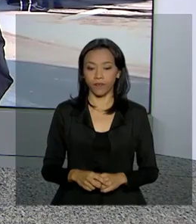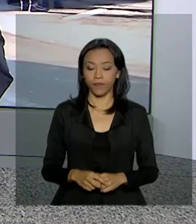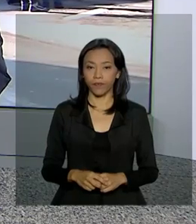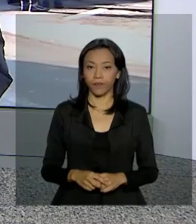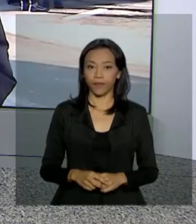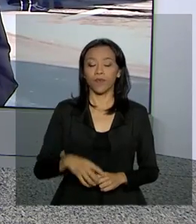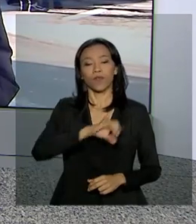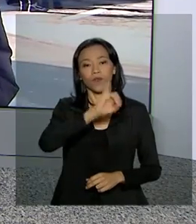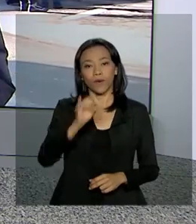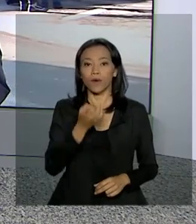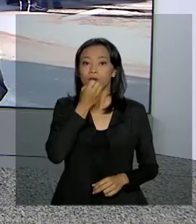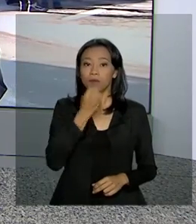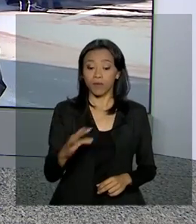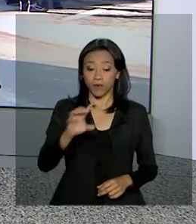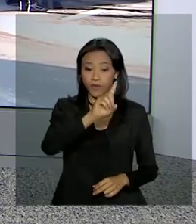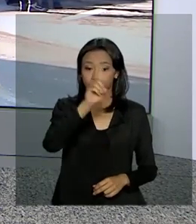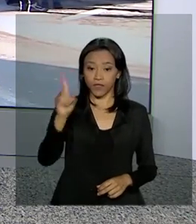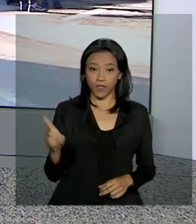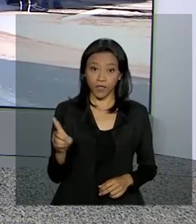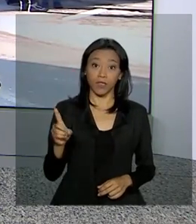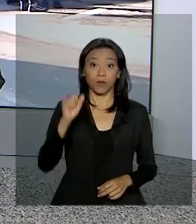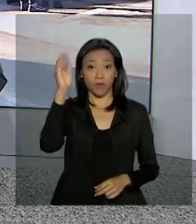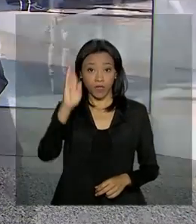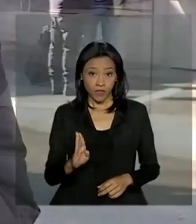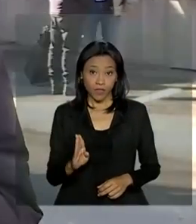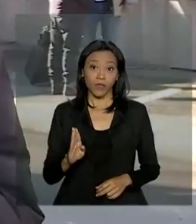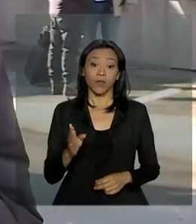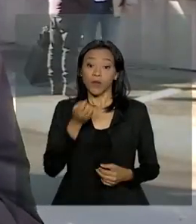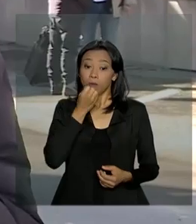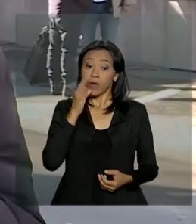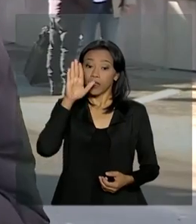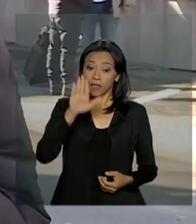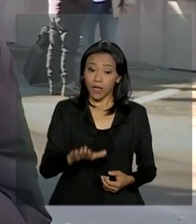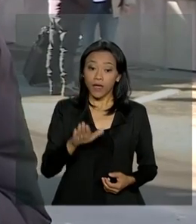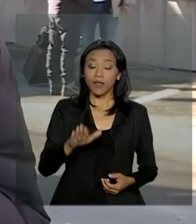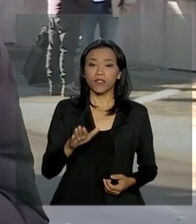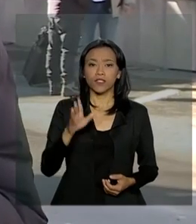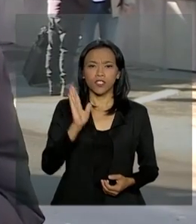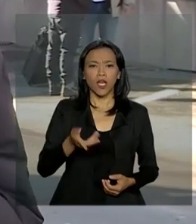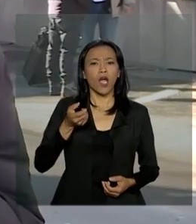Olá, Paulo. Bom dia para vocês aí no Brasil. Boa tarde aqui em Davos. Já são